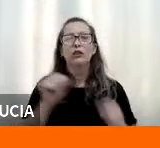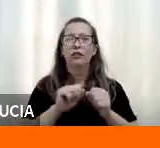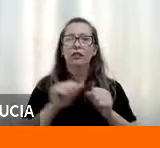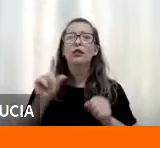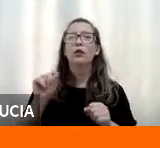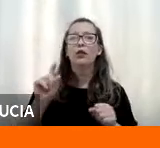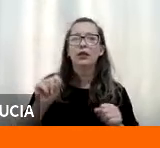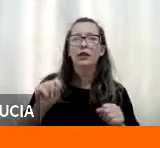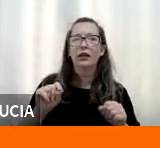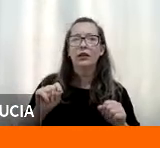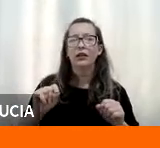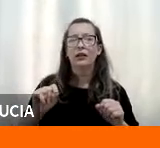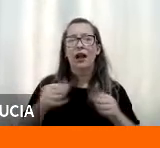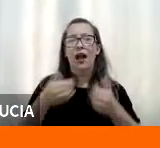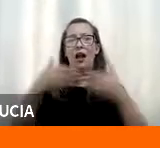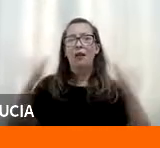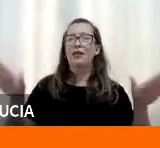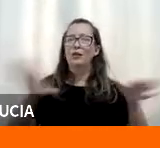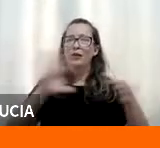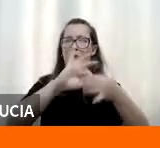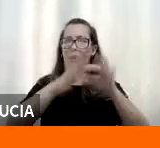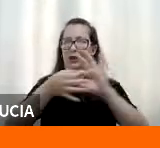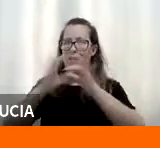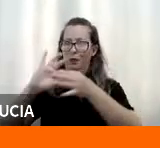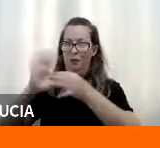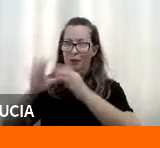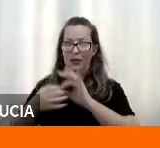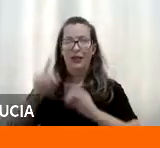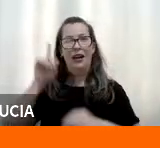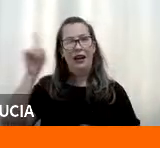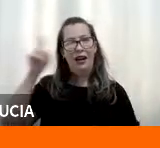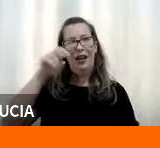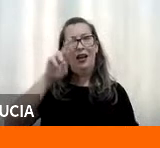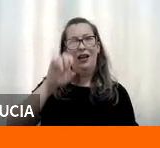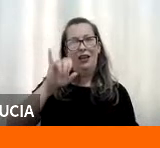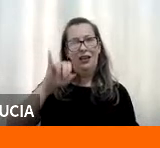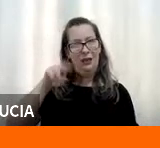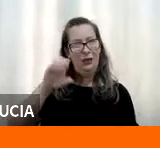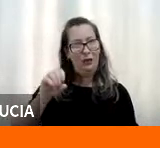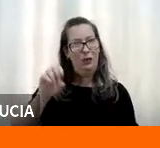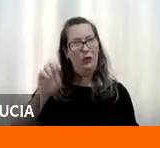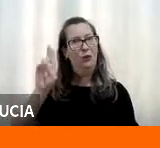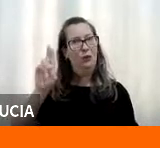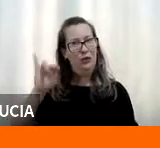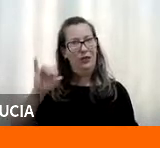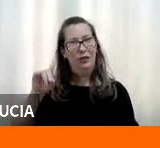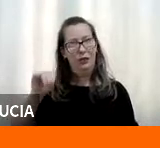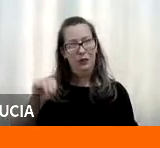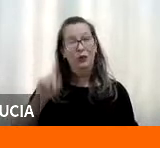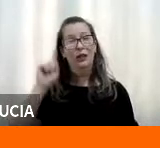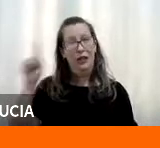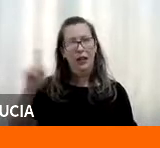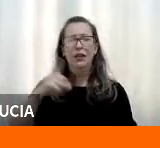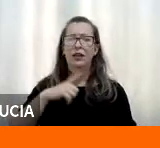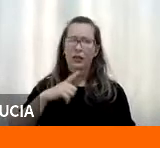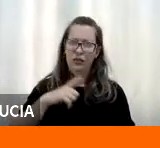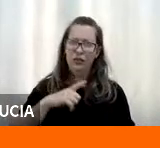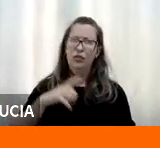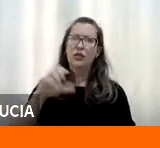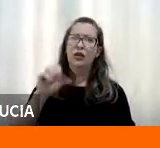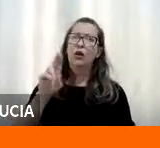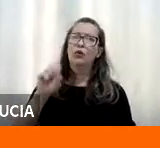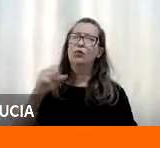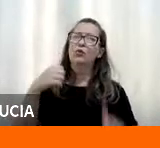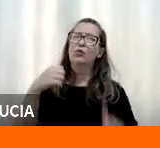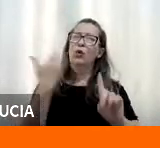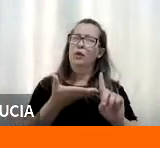da Olimpíada, né, no Reino Unido, em que eles tinham o sistema de saúde como o grande homenageado na